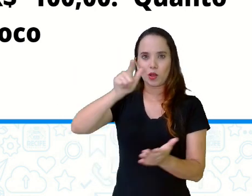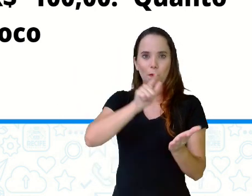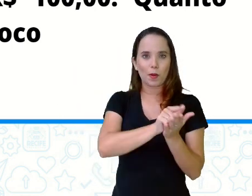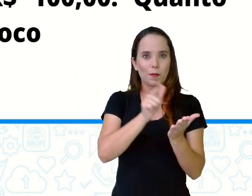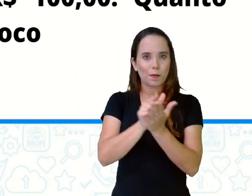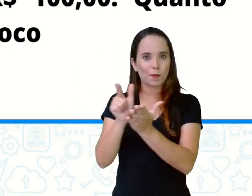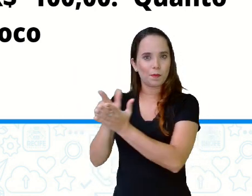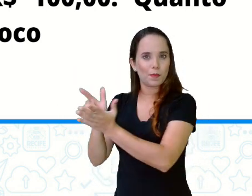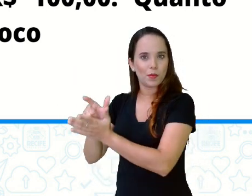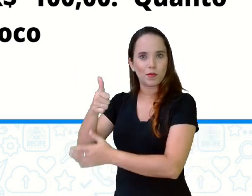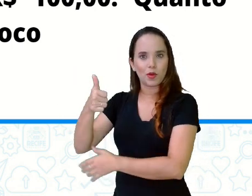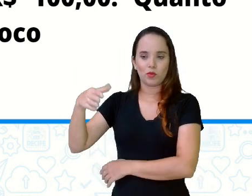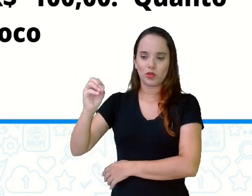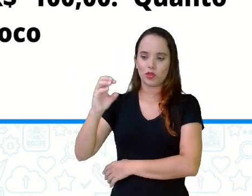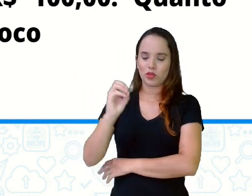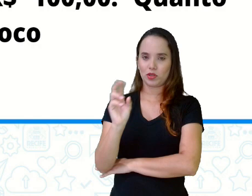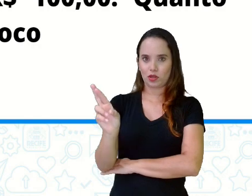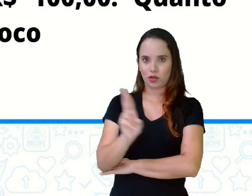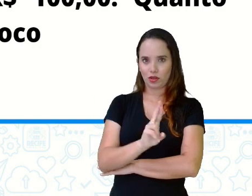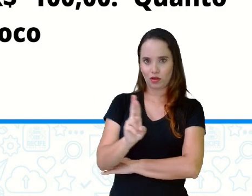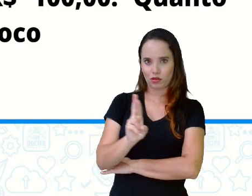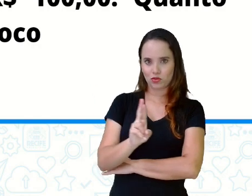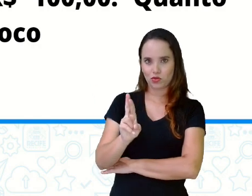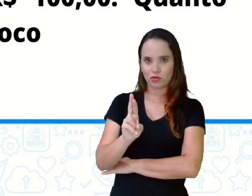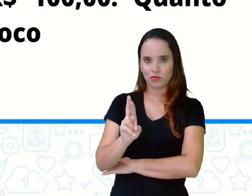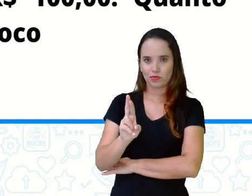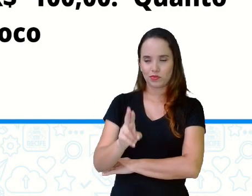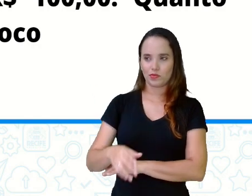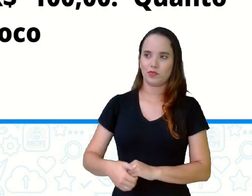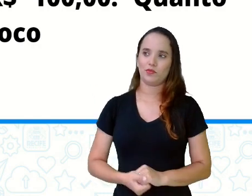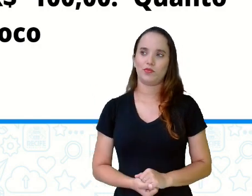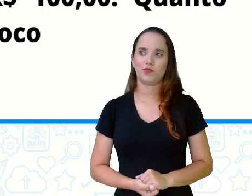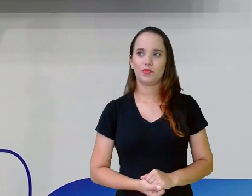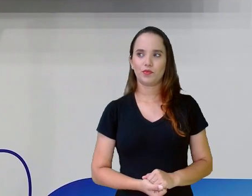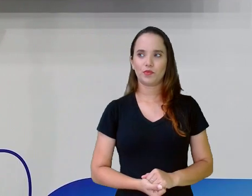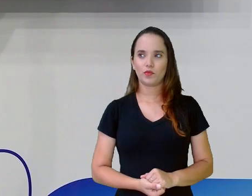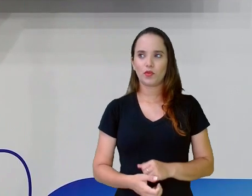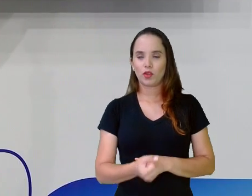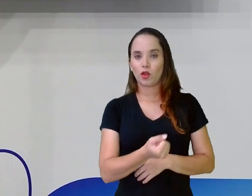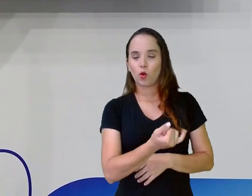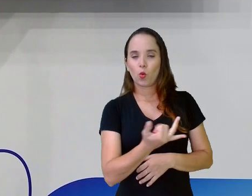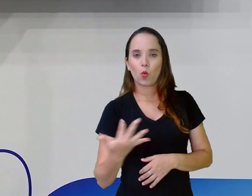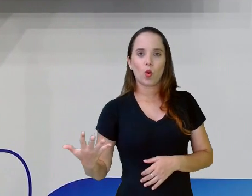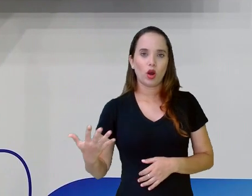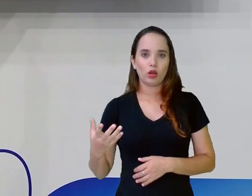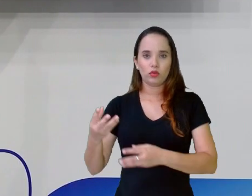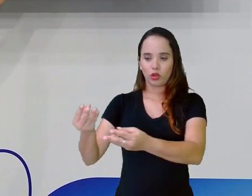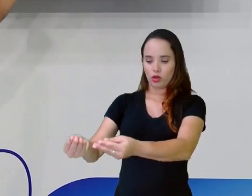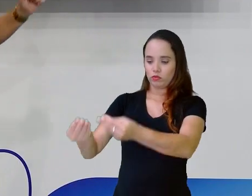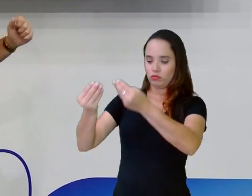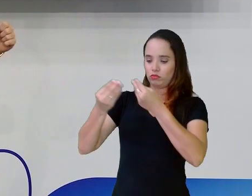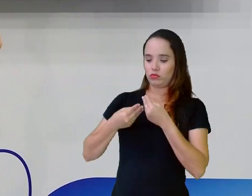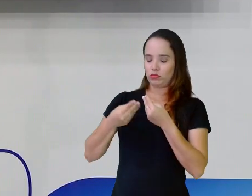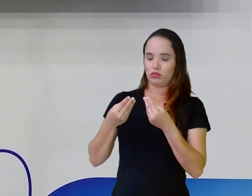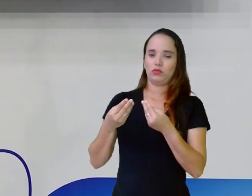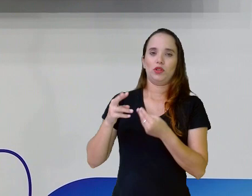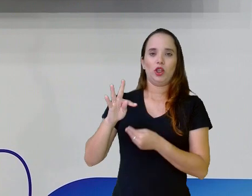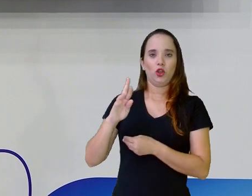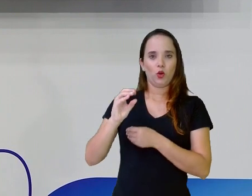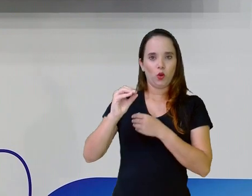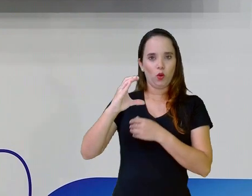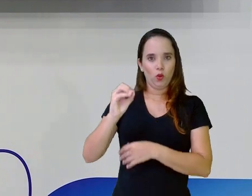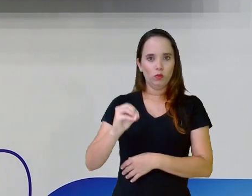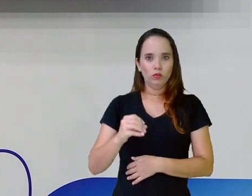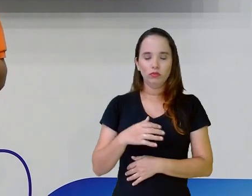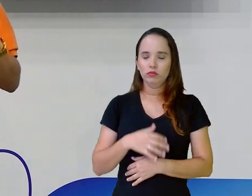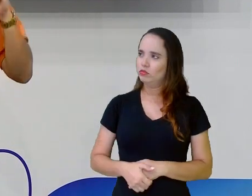notinhas. 7 notinhas de R$100. Quanto ele recebeu de troco?